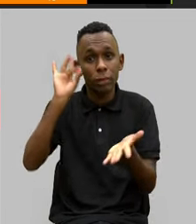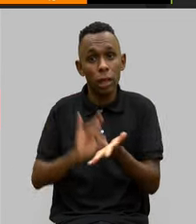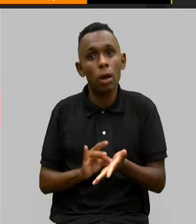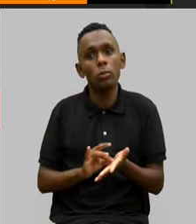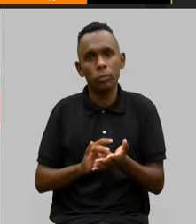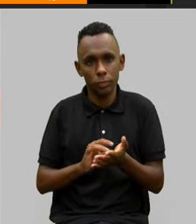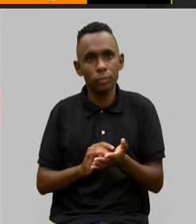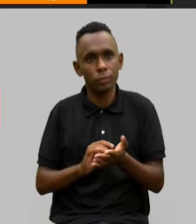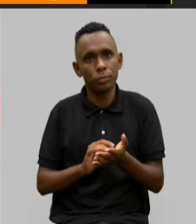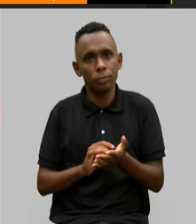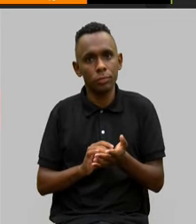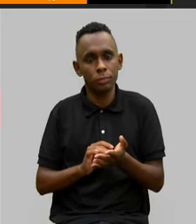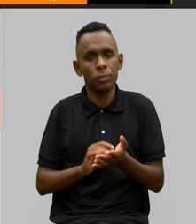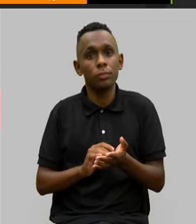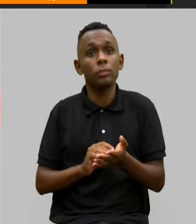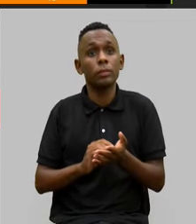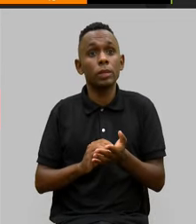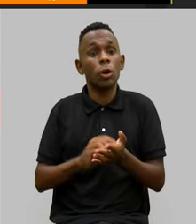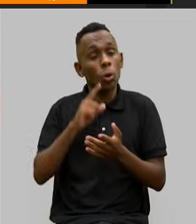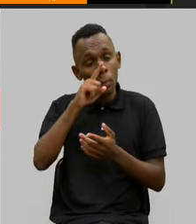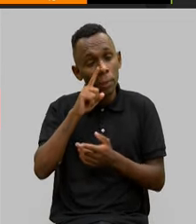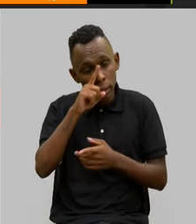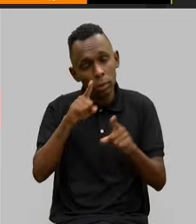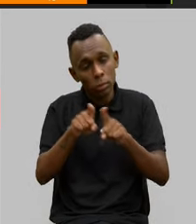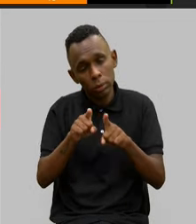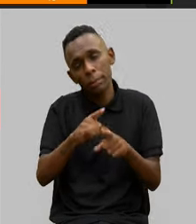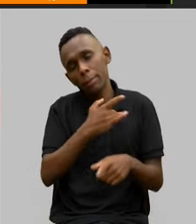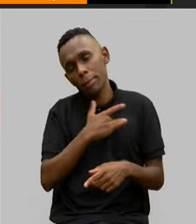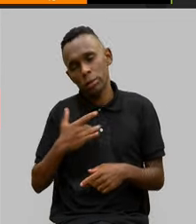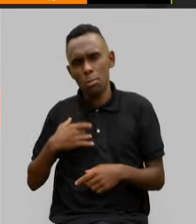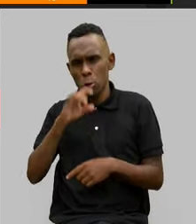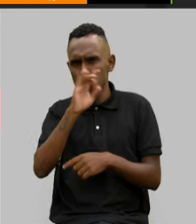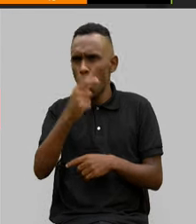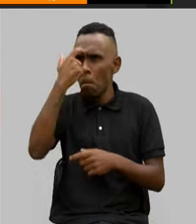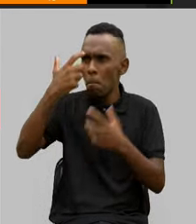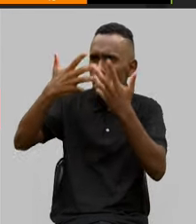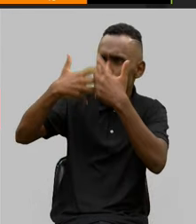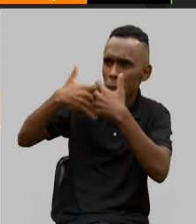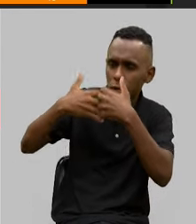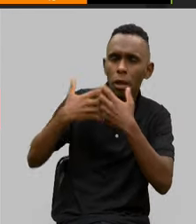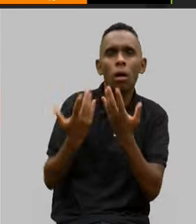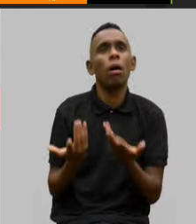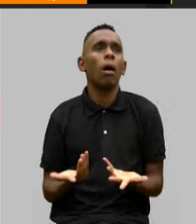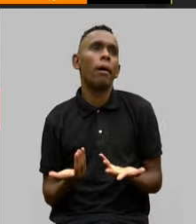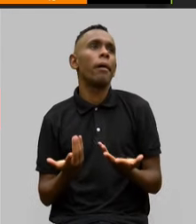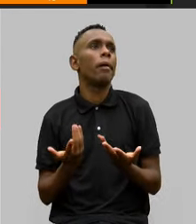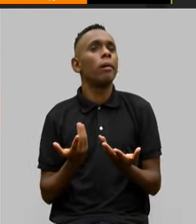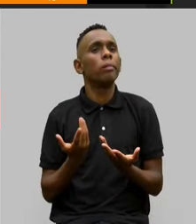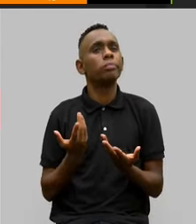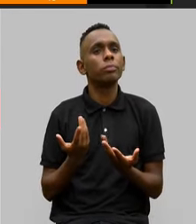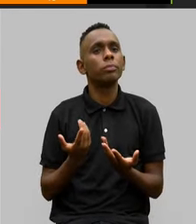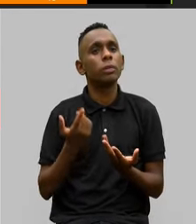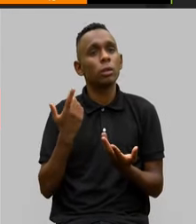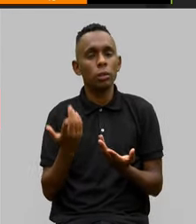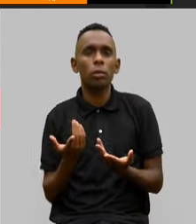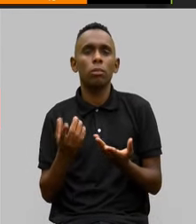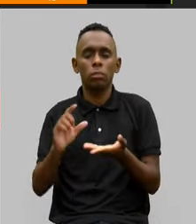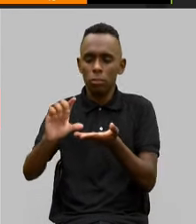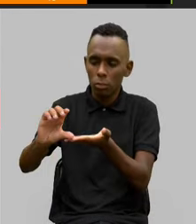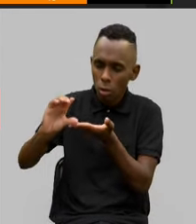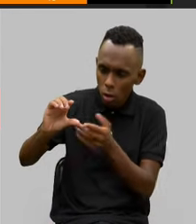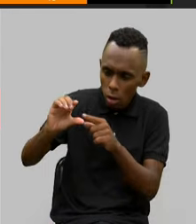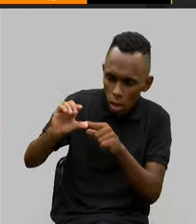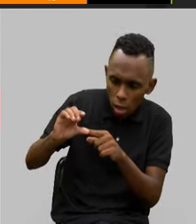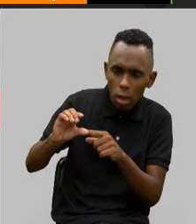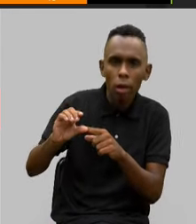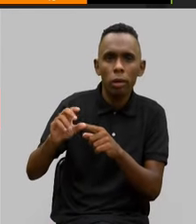que possa ser o risco também pra saúde não só pensar de que olha que o nfr declarado ele